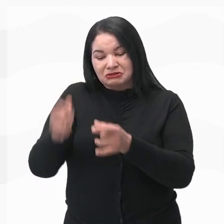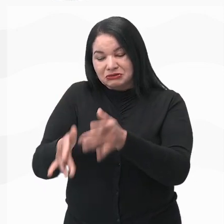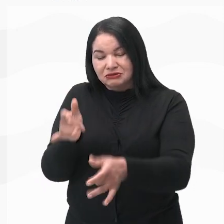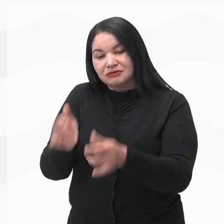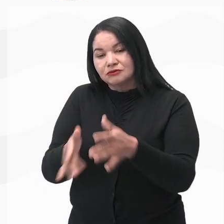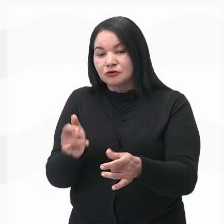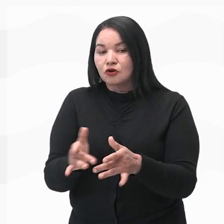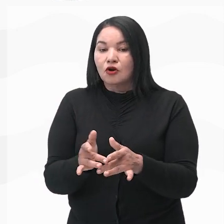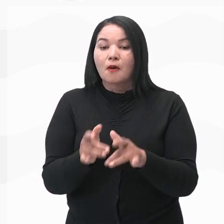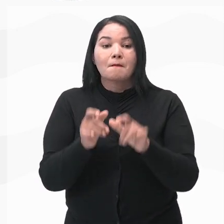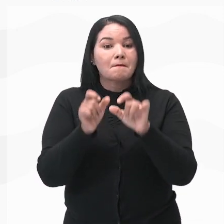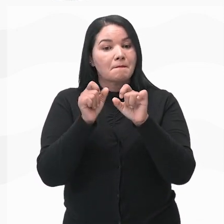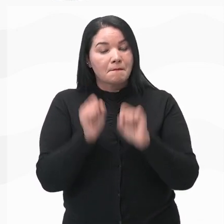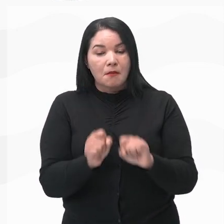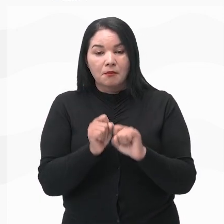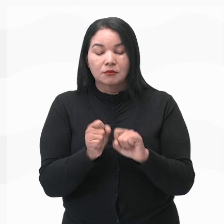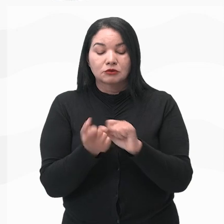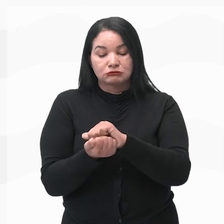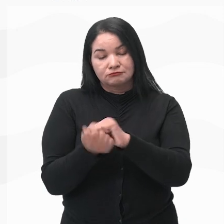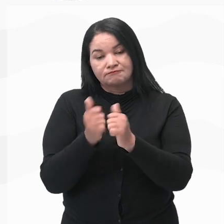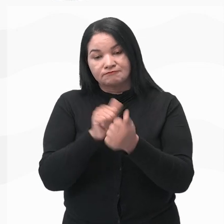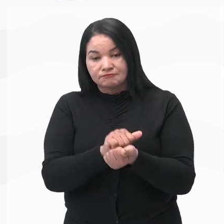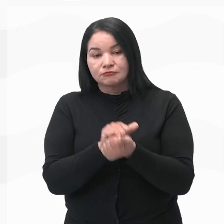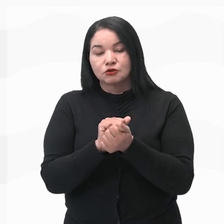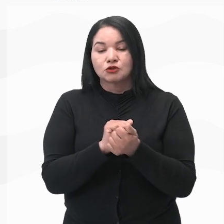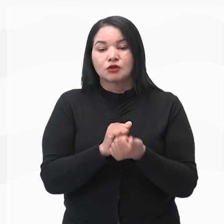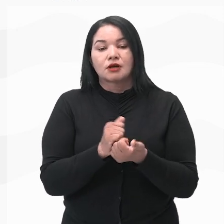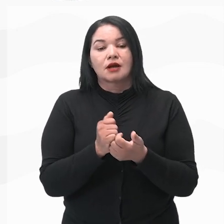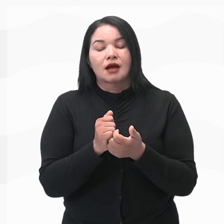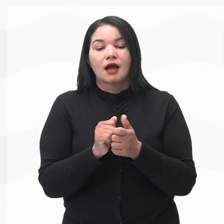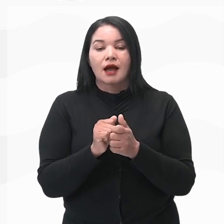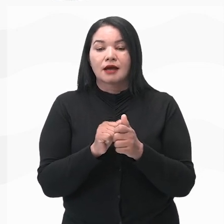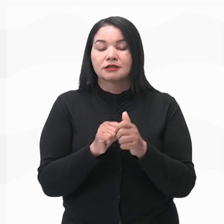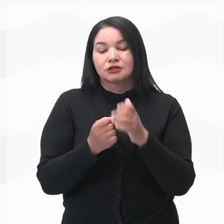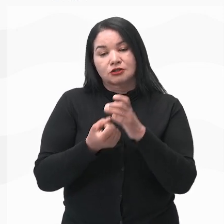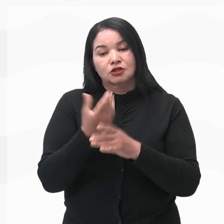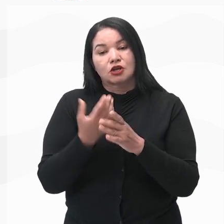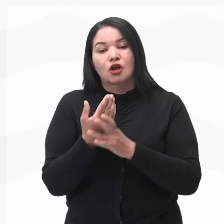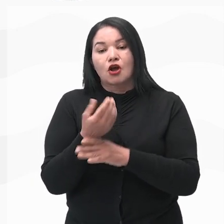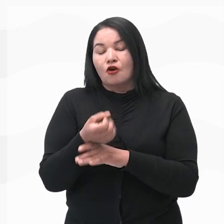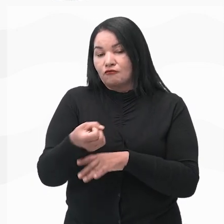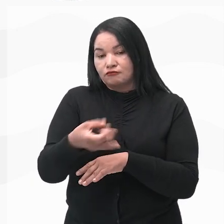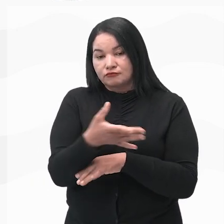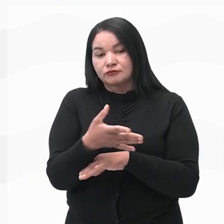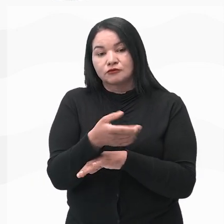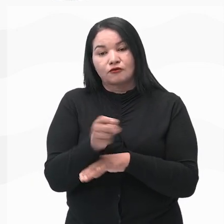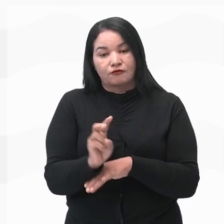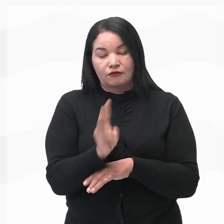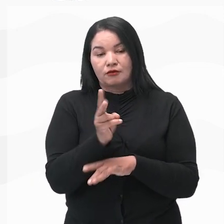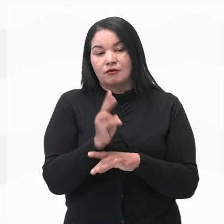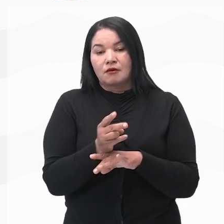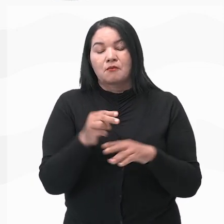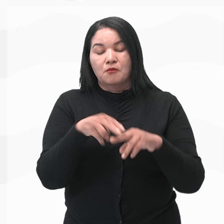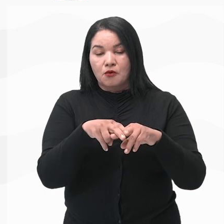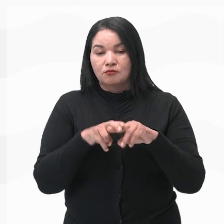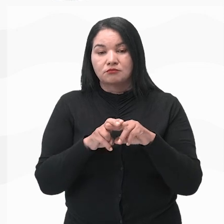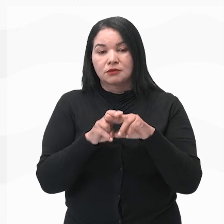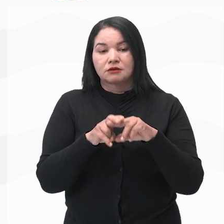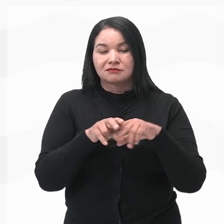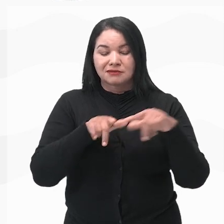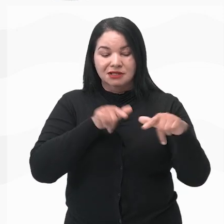ser transformado em recursos valiosos através de diversos